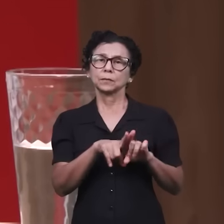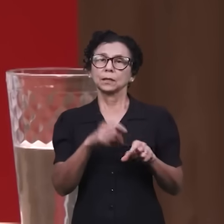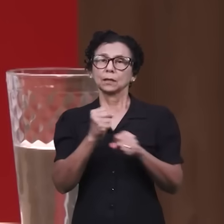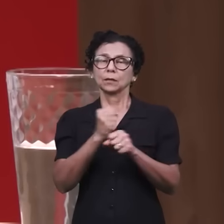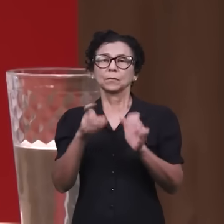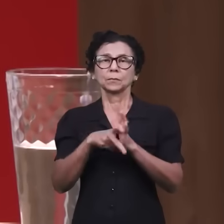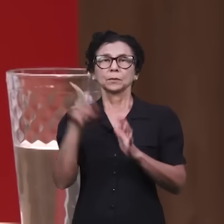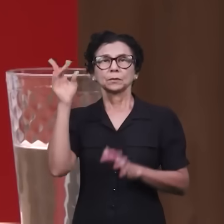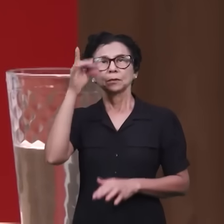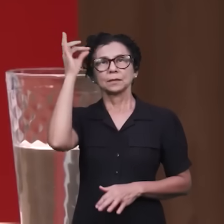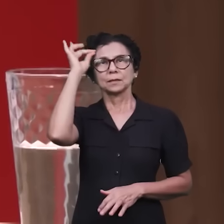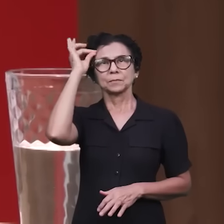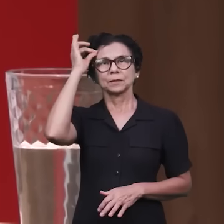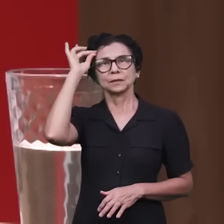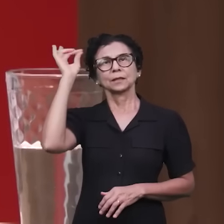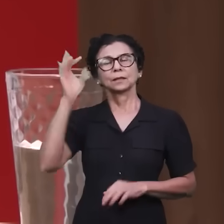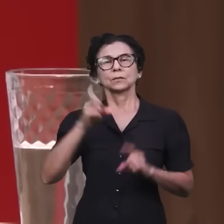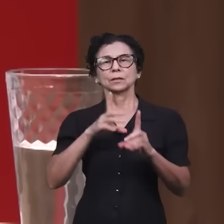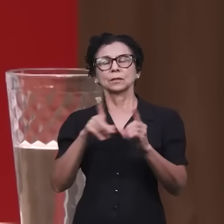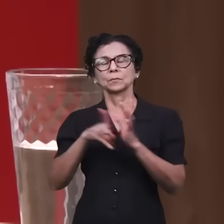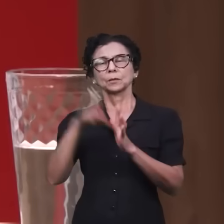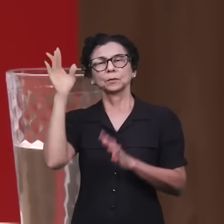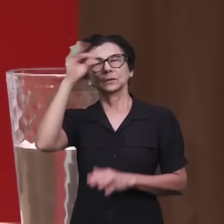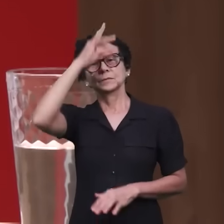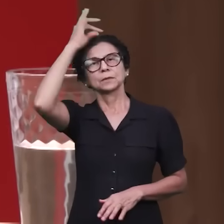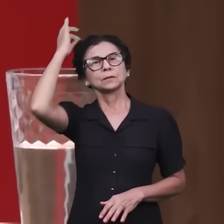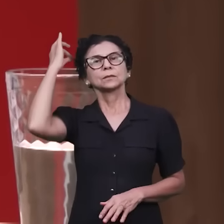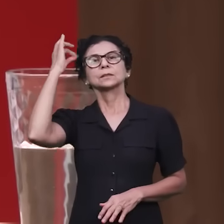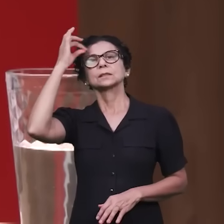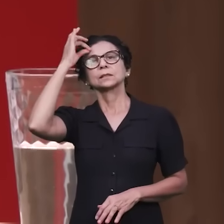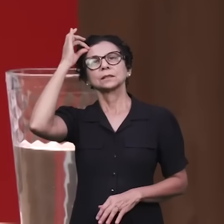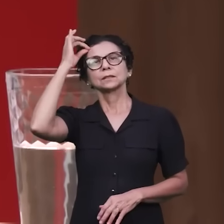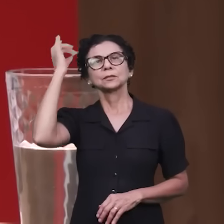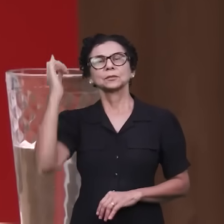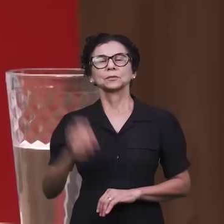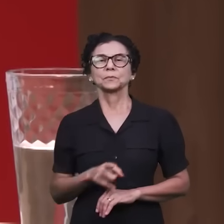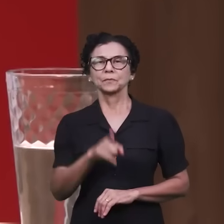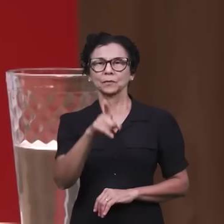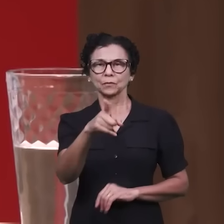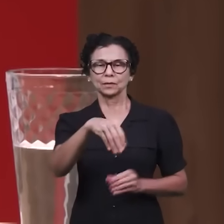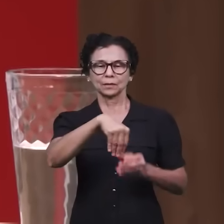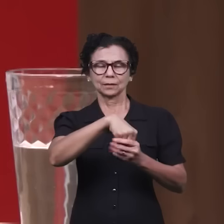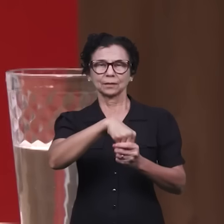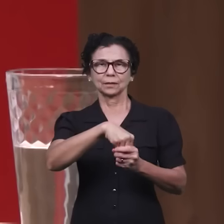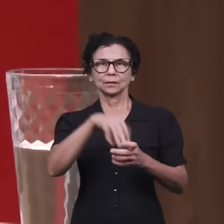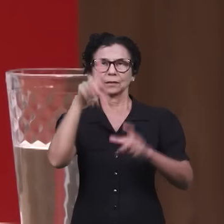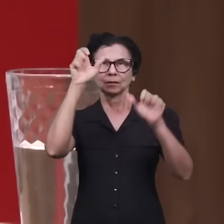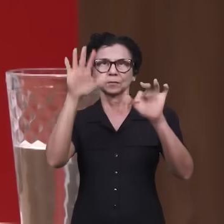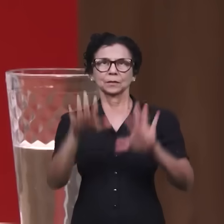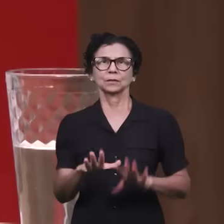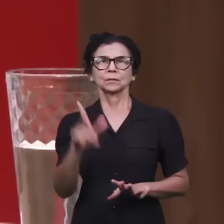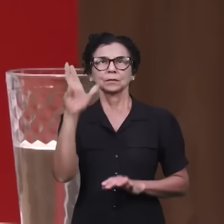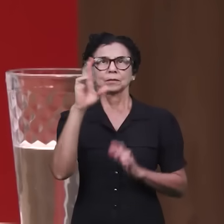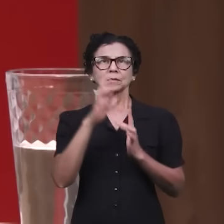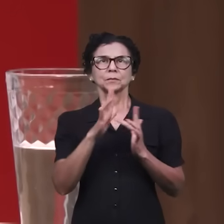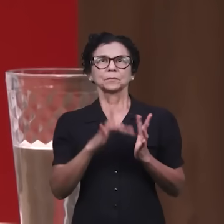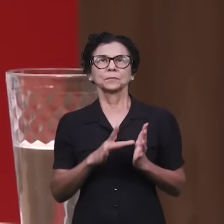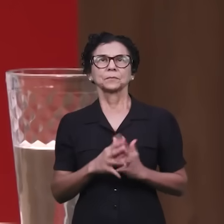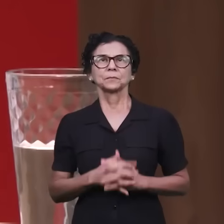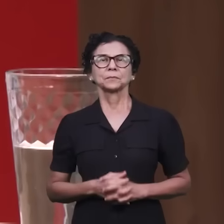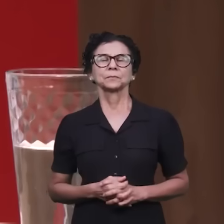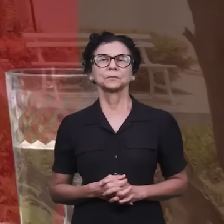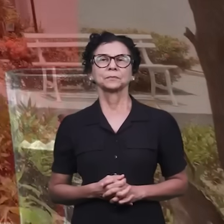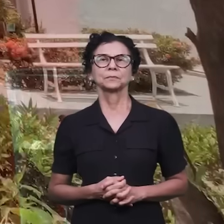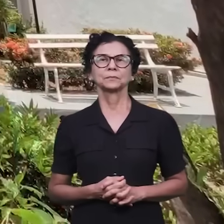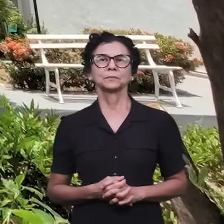também, a obra do Espírito, não é? A doutrina é do Espírito Santo. E você faz parte. Que Deus te abençoe também. A paz do